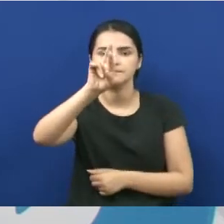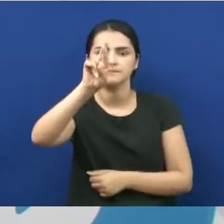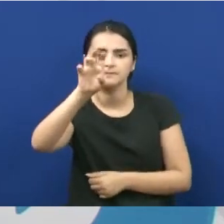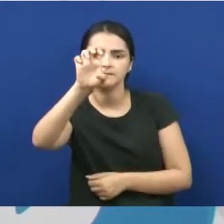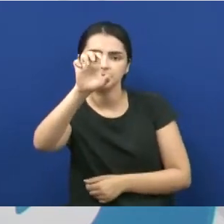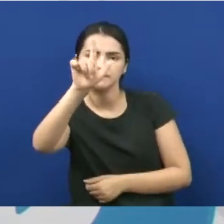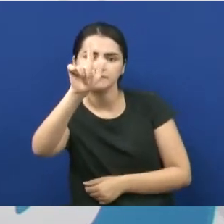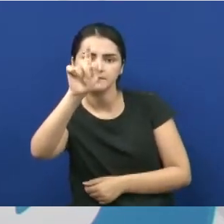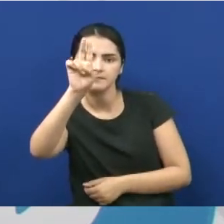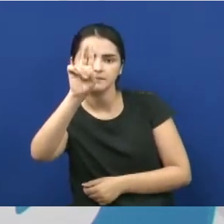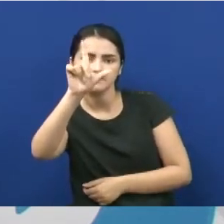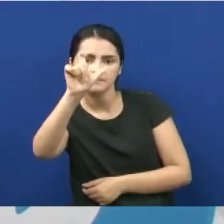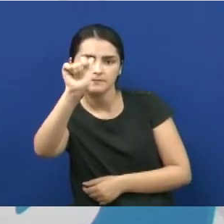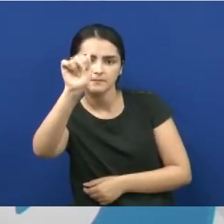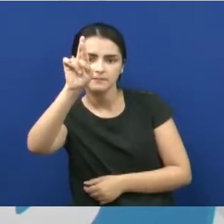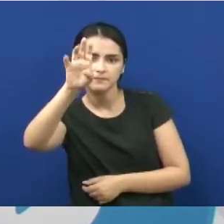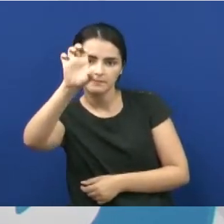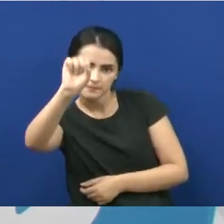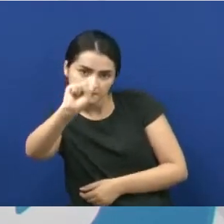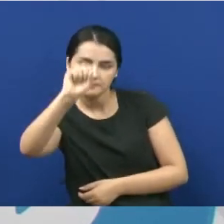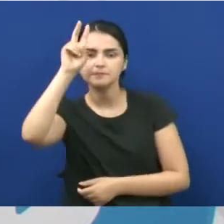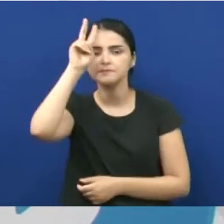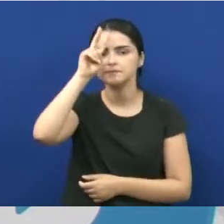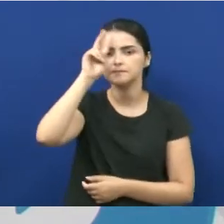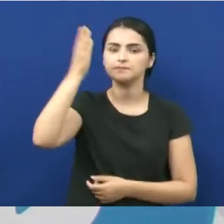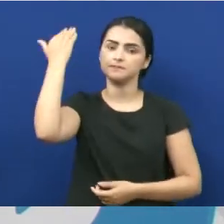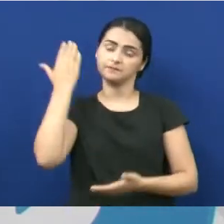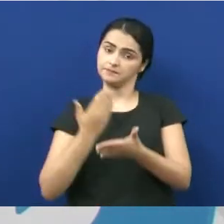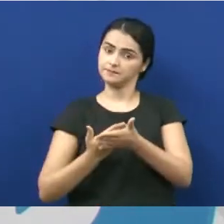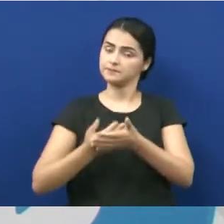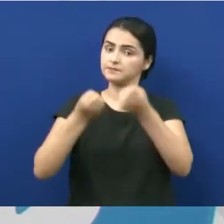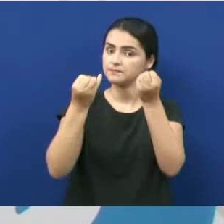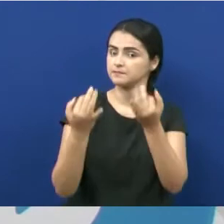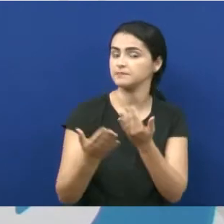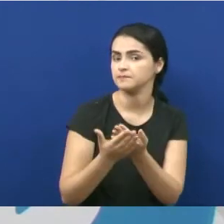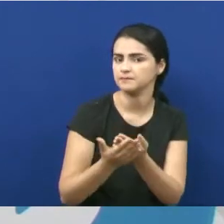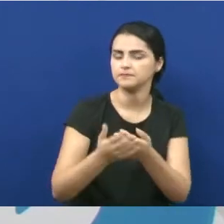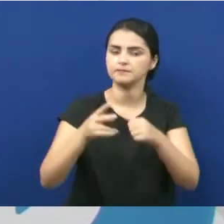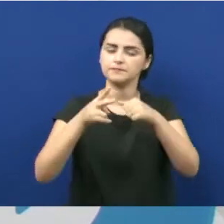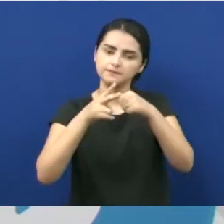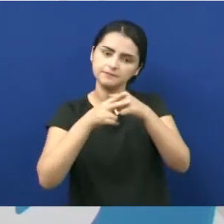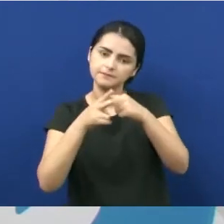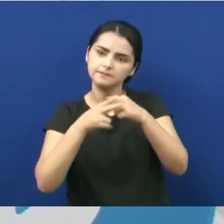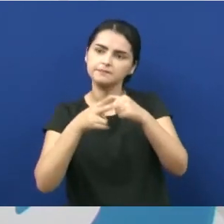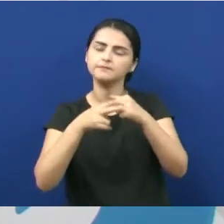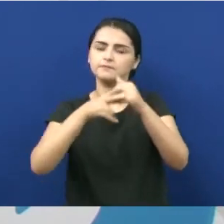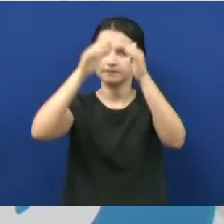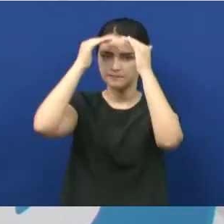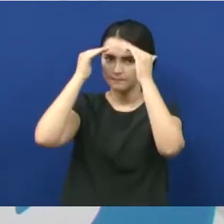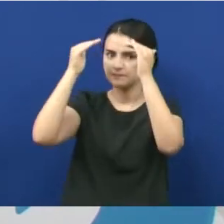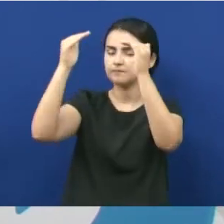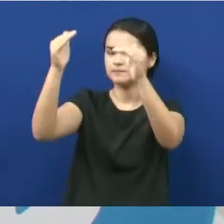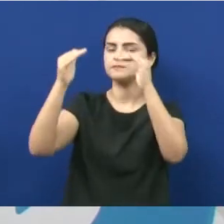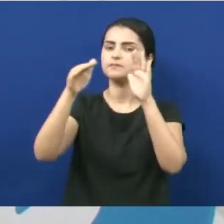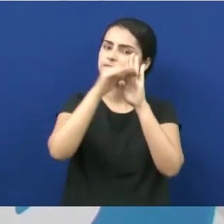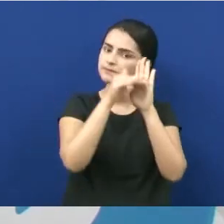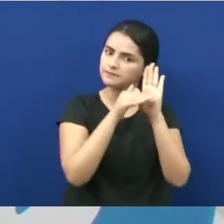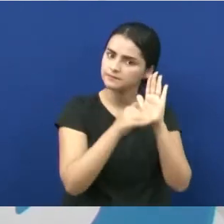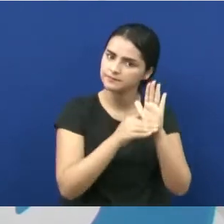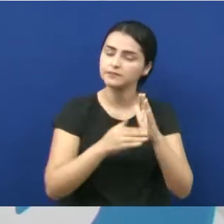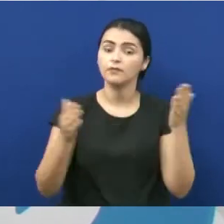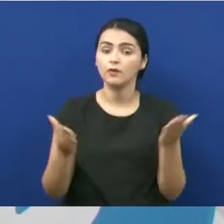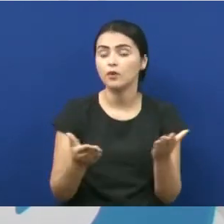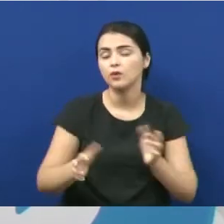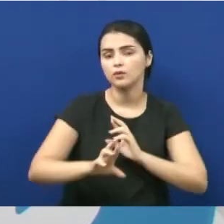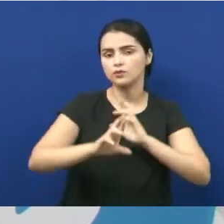Gente, lembra que na última aula nós falamos sobre os verbos regulares, aqueles que seguiam a regra para serem colocados no passado. Hoje a conversa é um